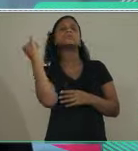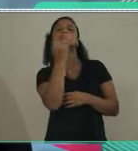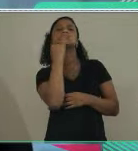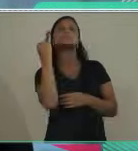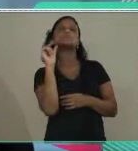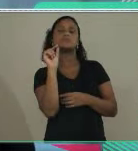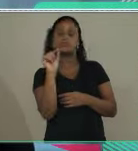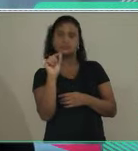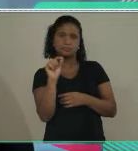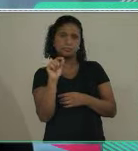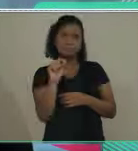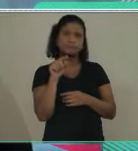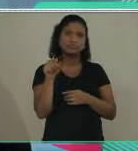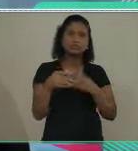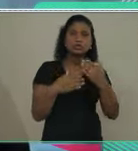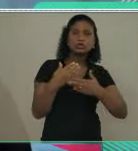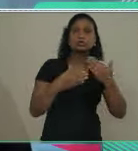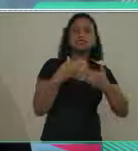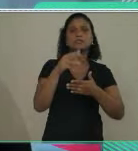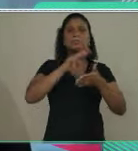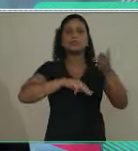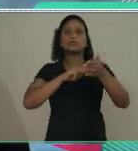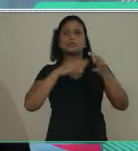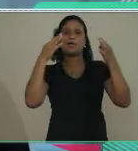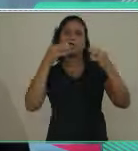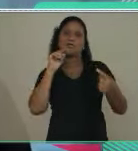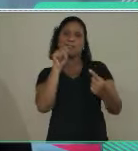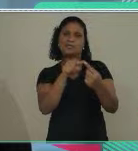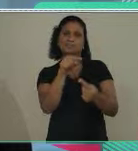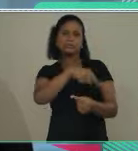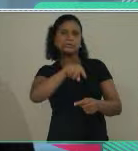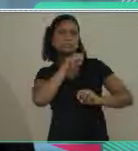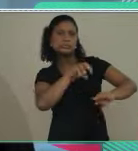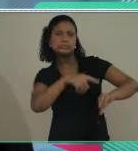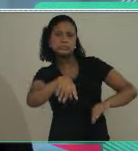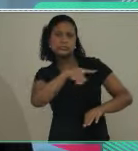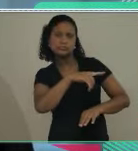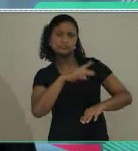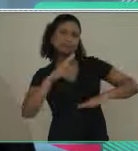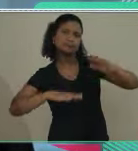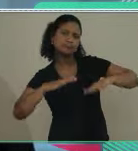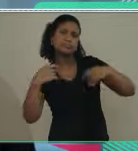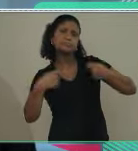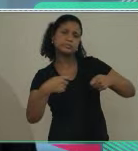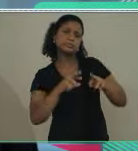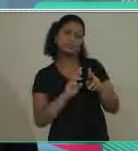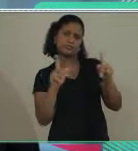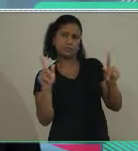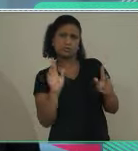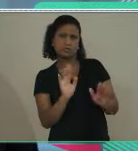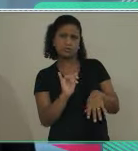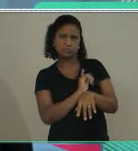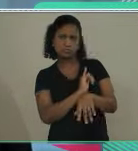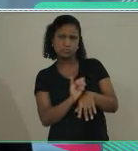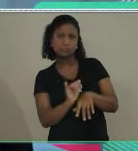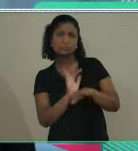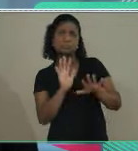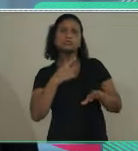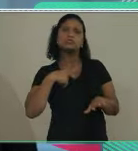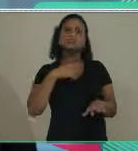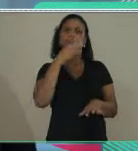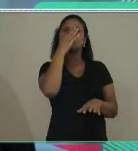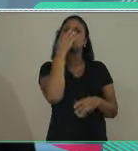o mais importante é você desenvolver uma metodologia adequada. A forma de ensinar é que muitas vezes